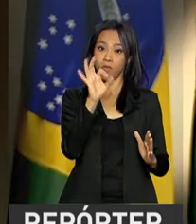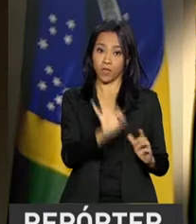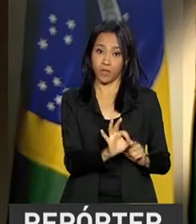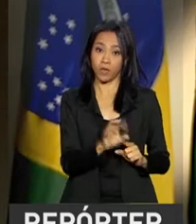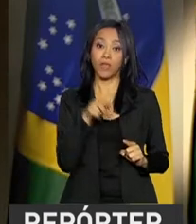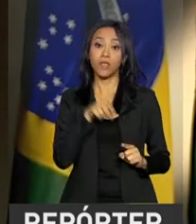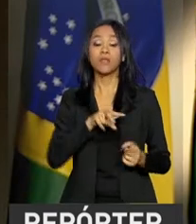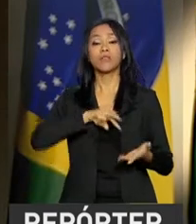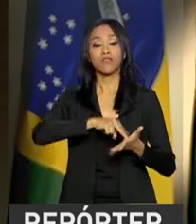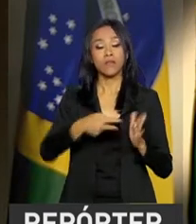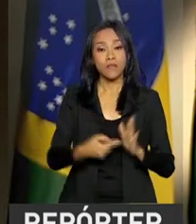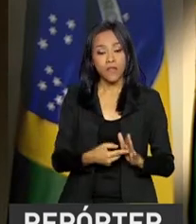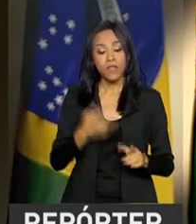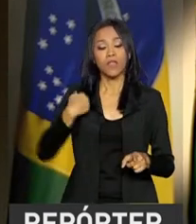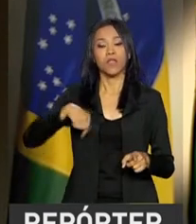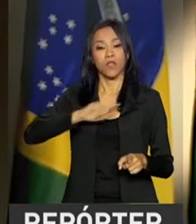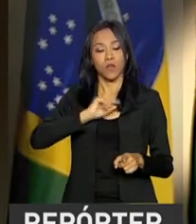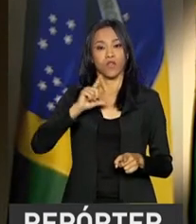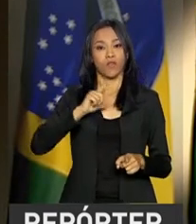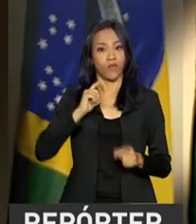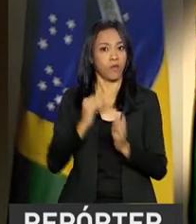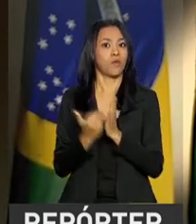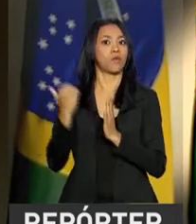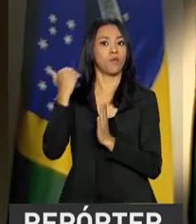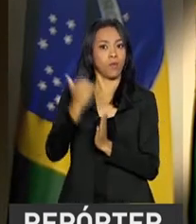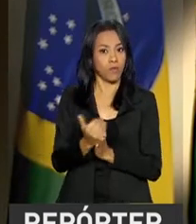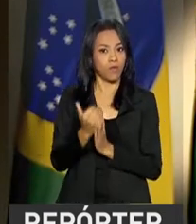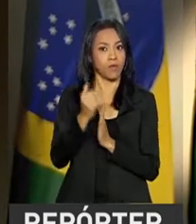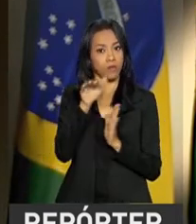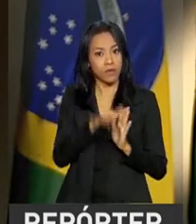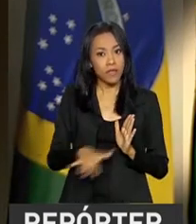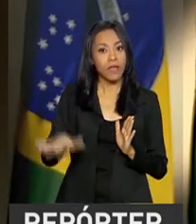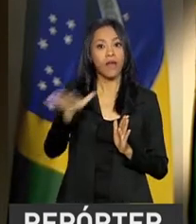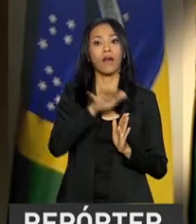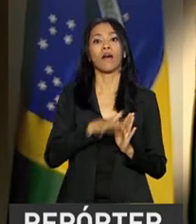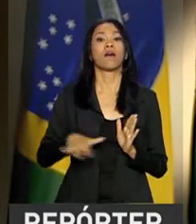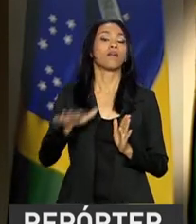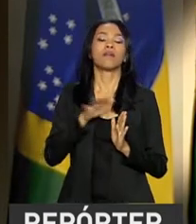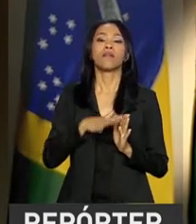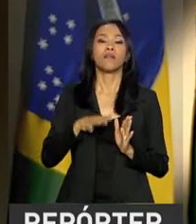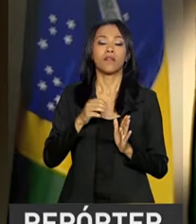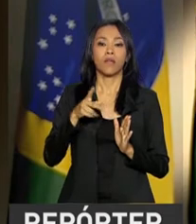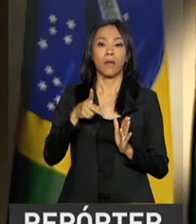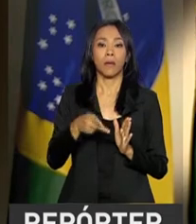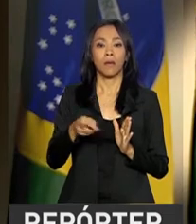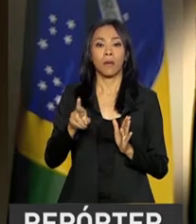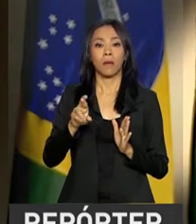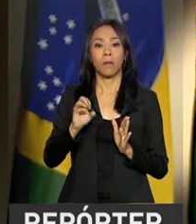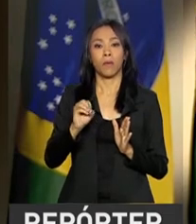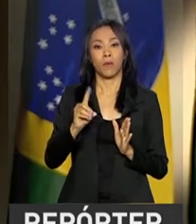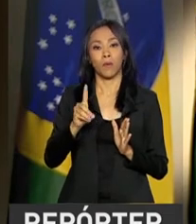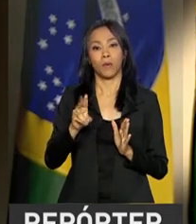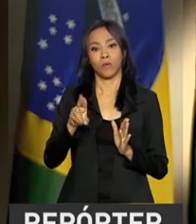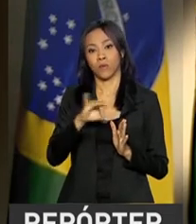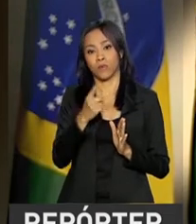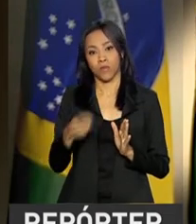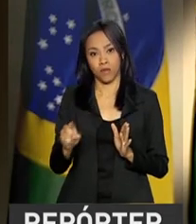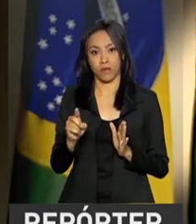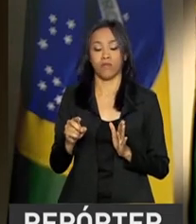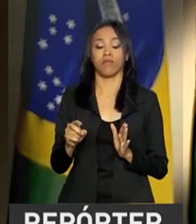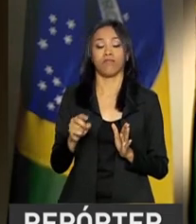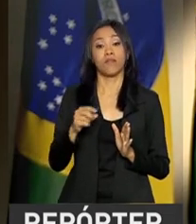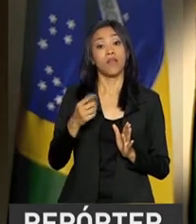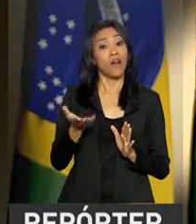que nós tivemos uma créscimo na produção nacional o pib nos anos passados eram sempre